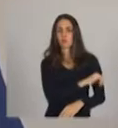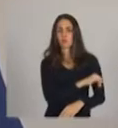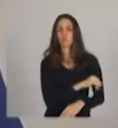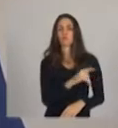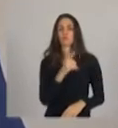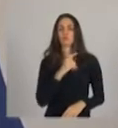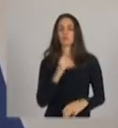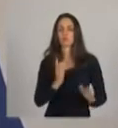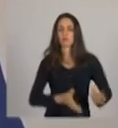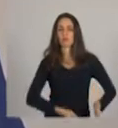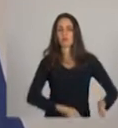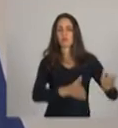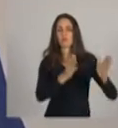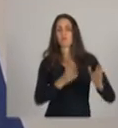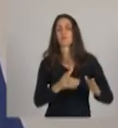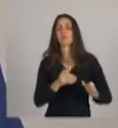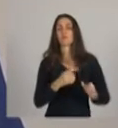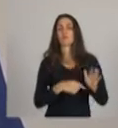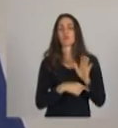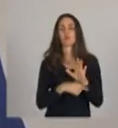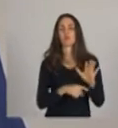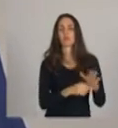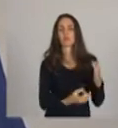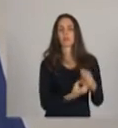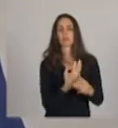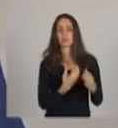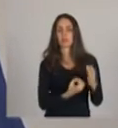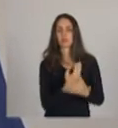das Garrafas, ele ajudou a criar